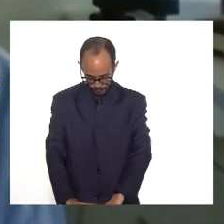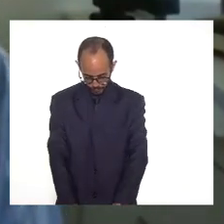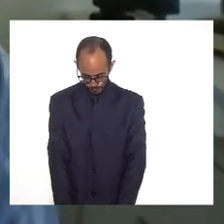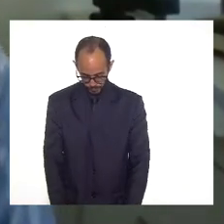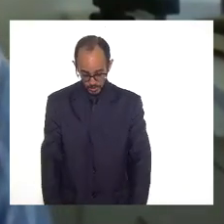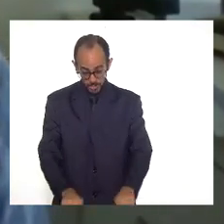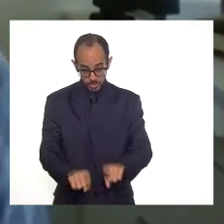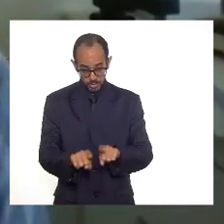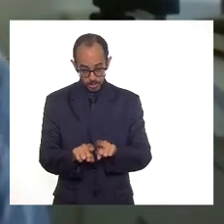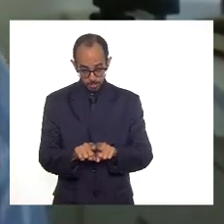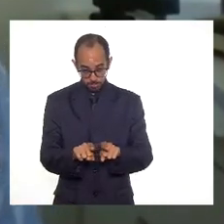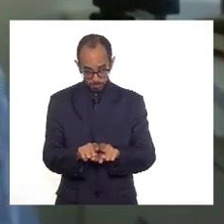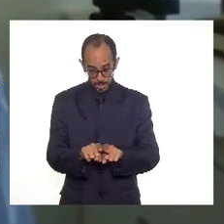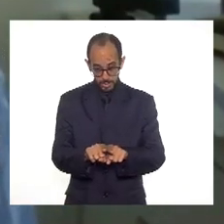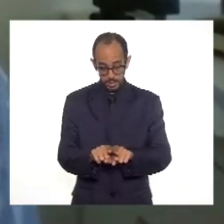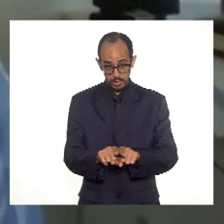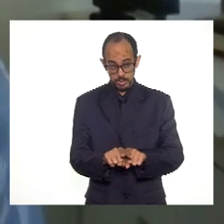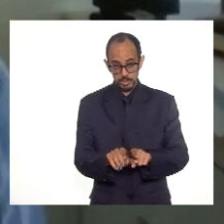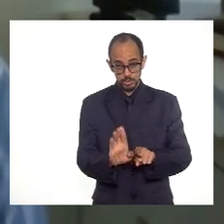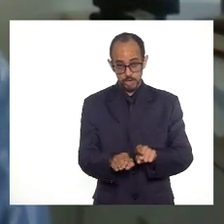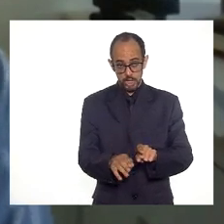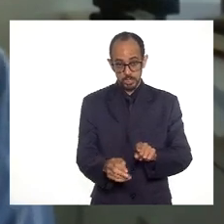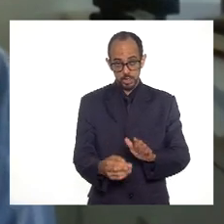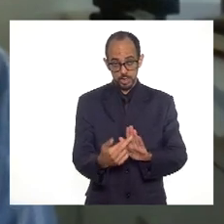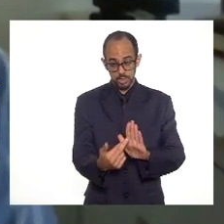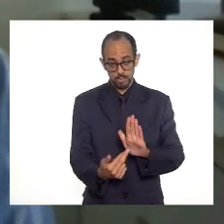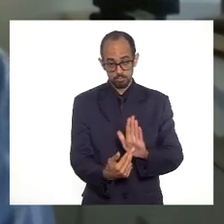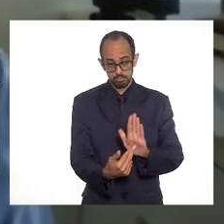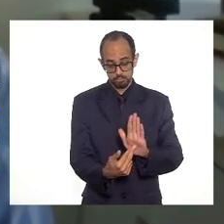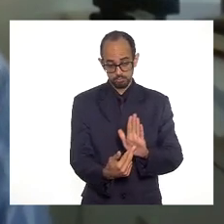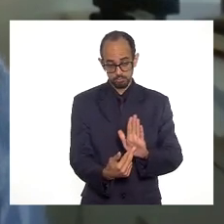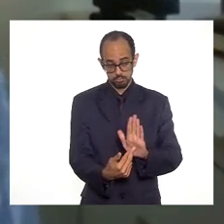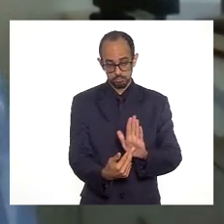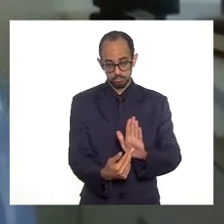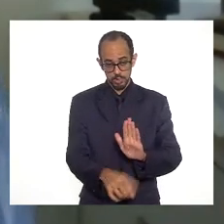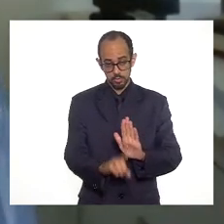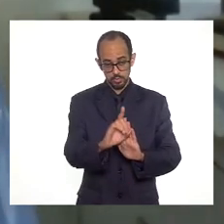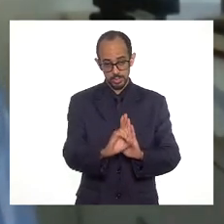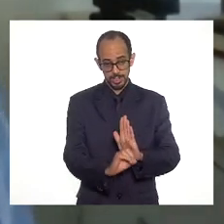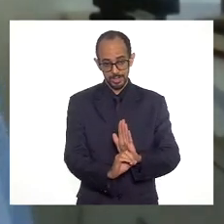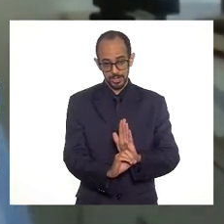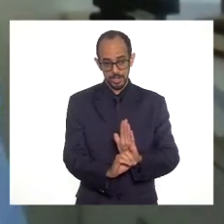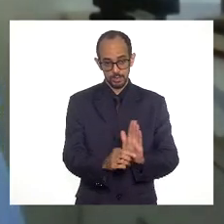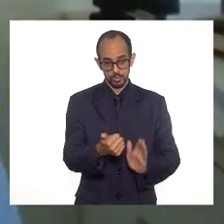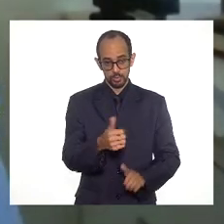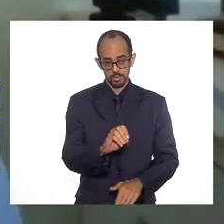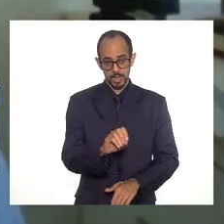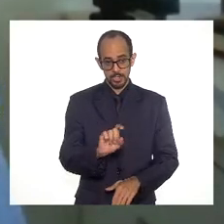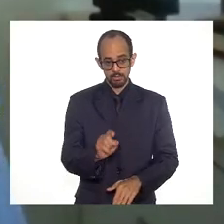também está regulamentada pelo decreto presidencial número